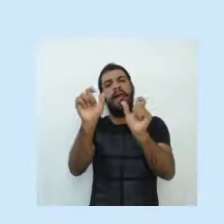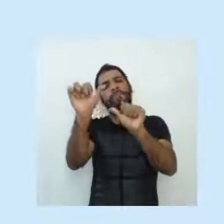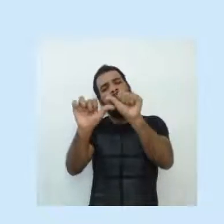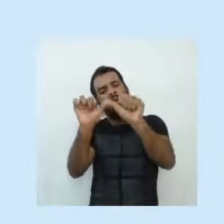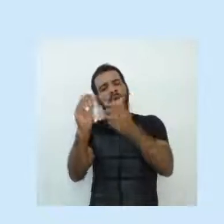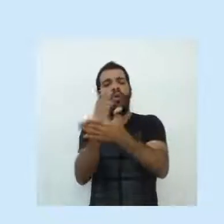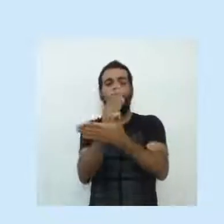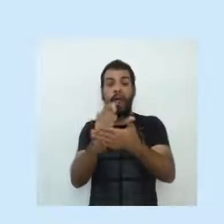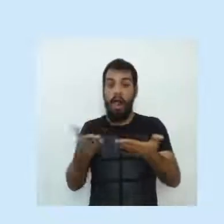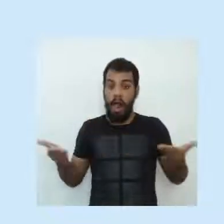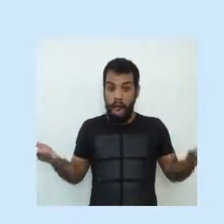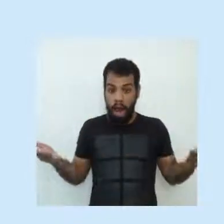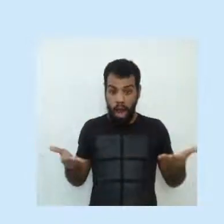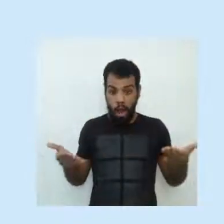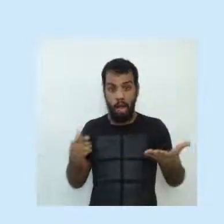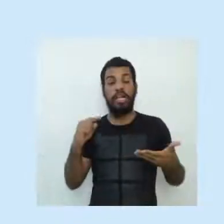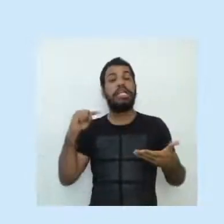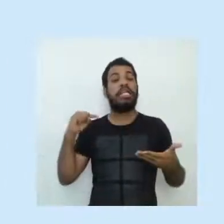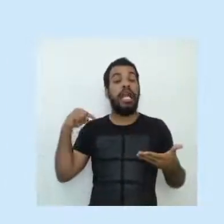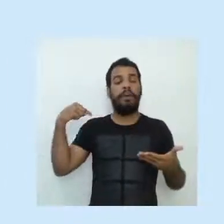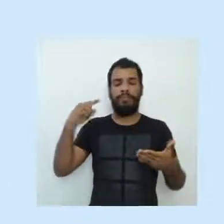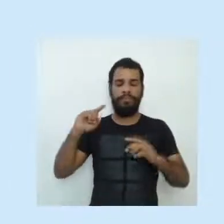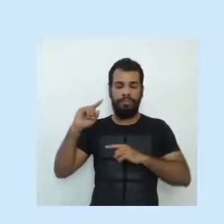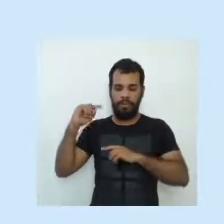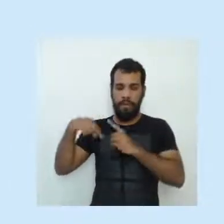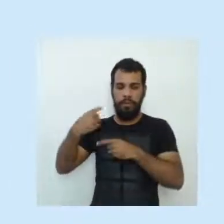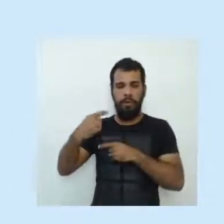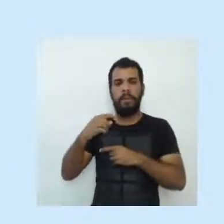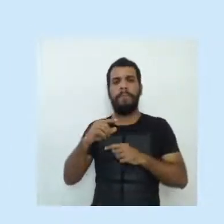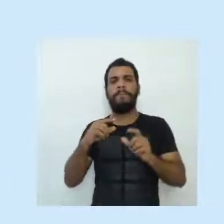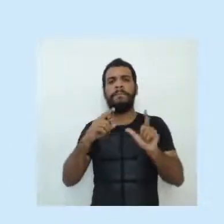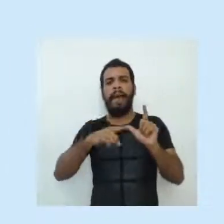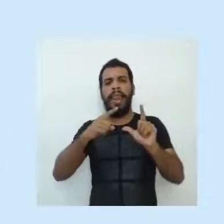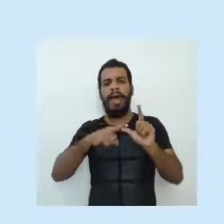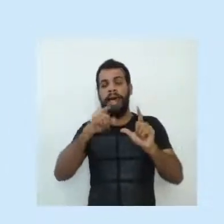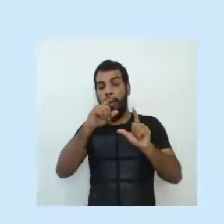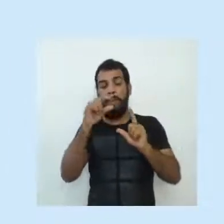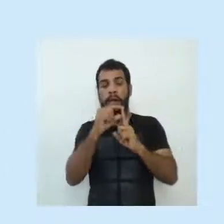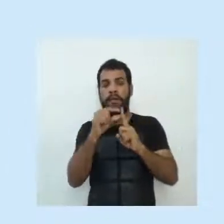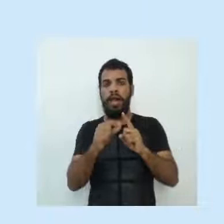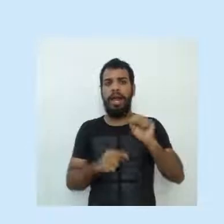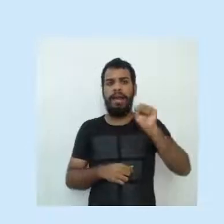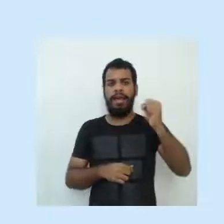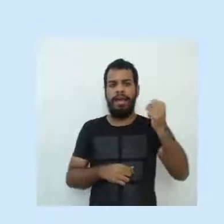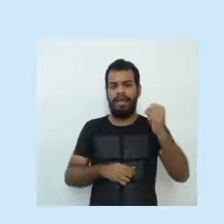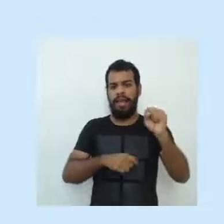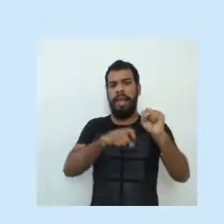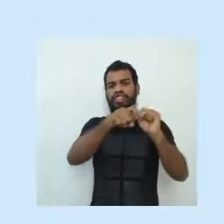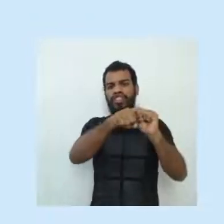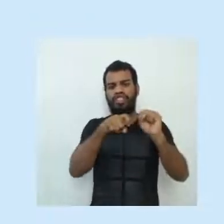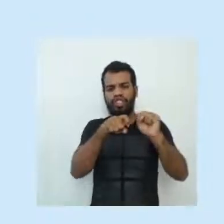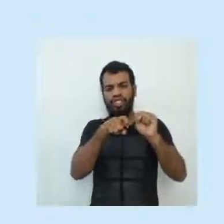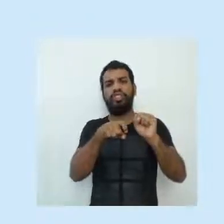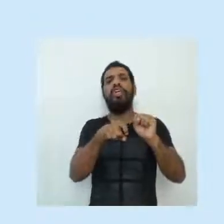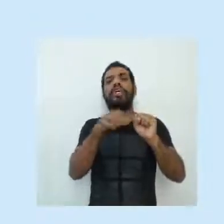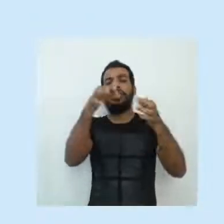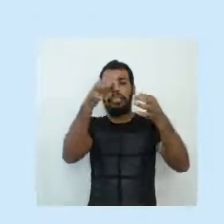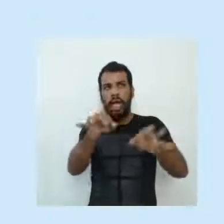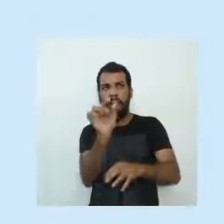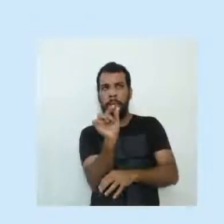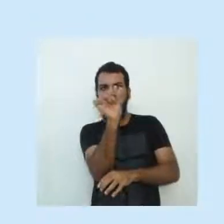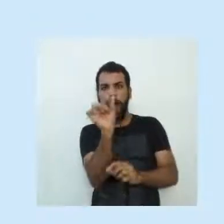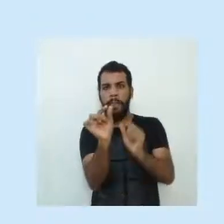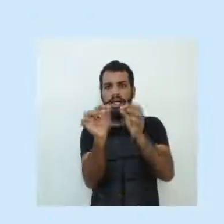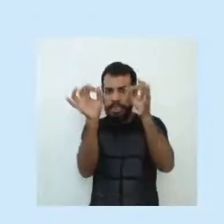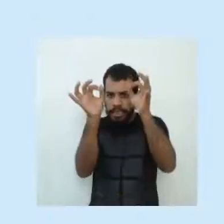na utilização de palavras como S, mas que tem o som de Z, X, que tem o som de CH, quando